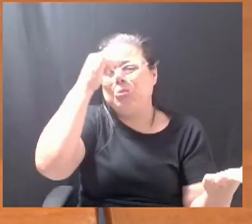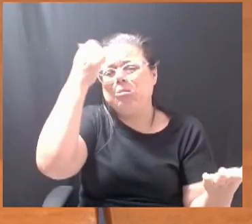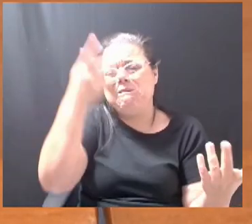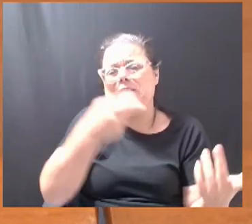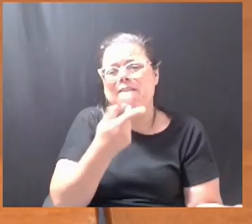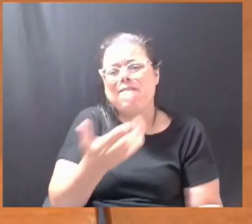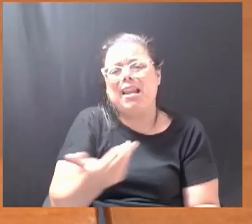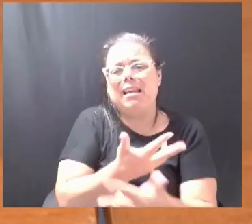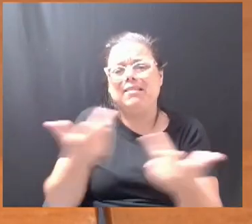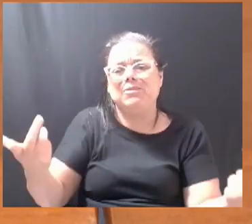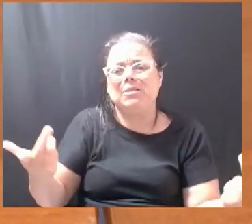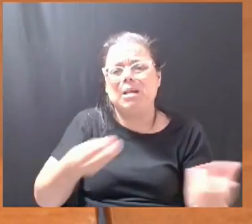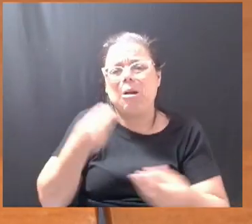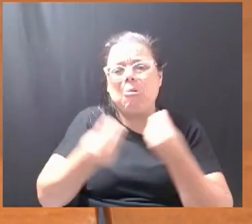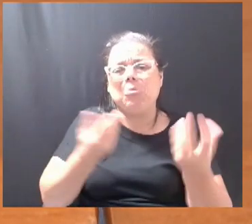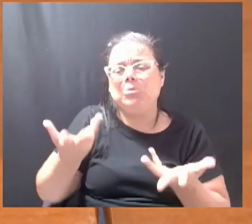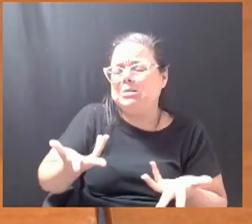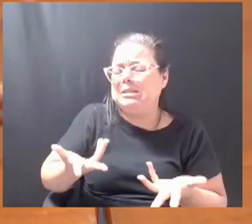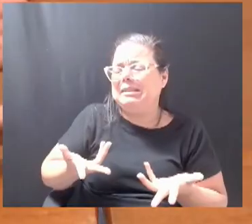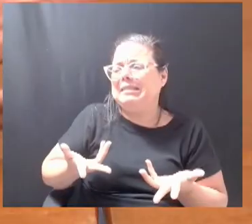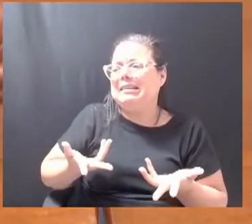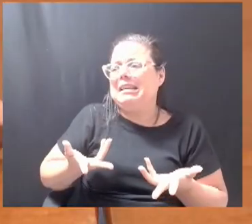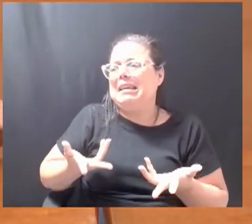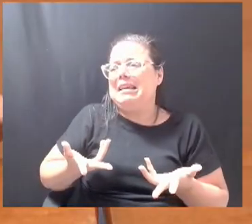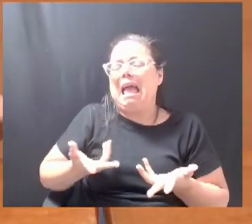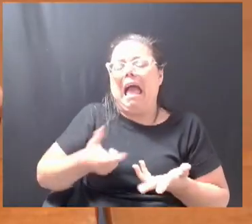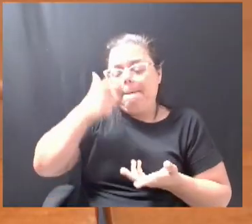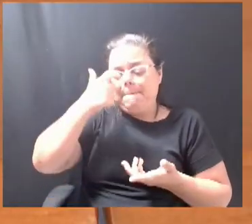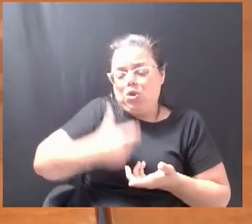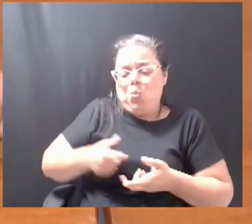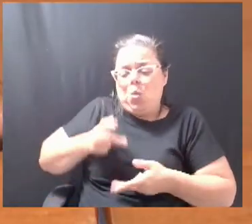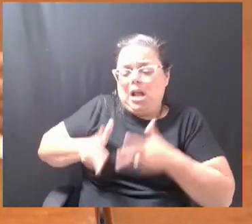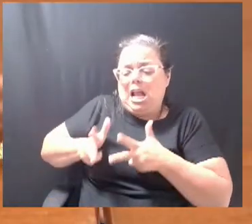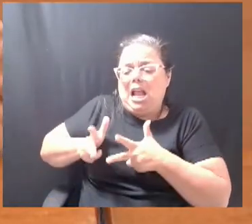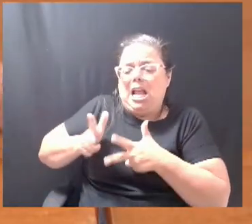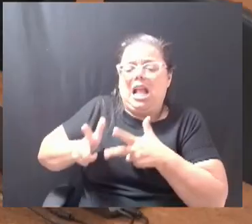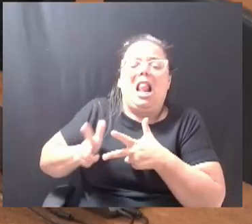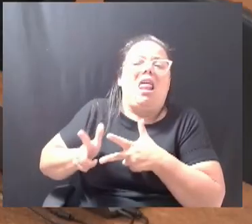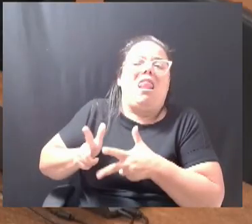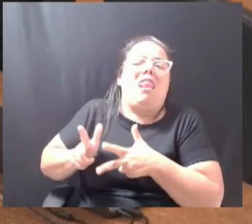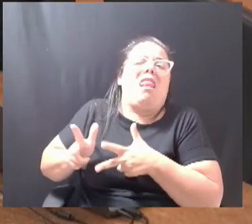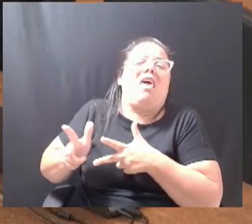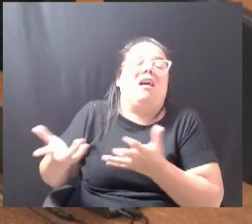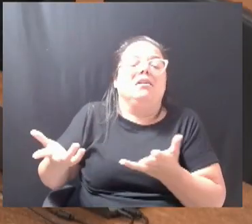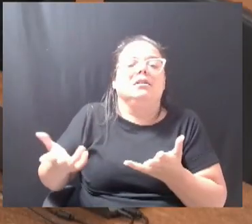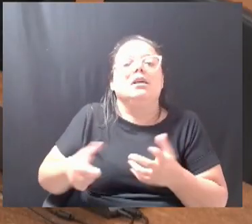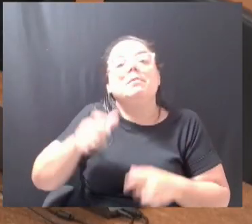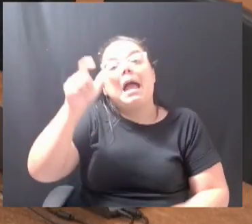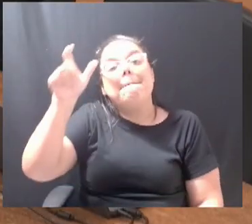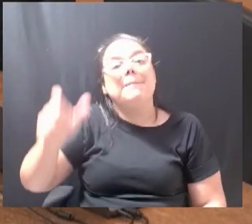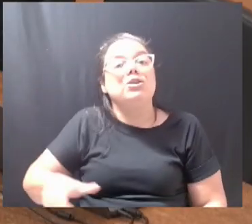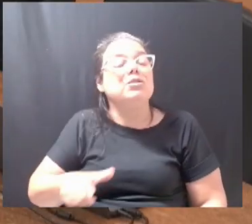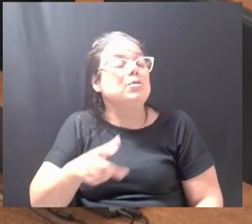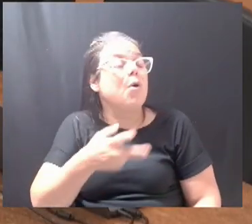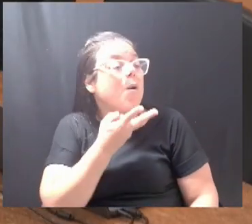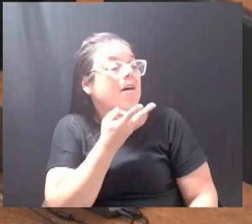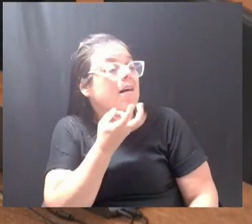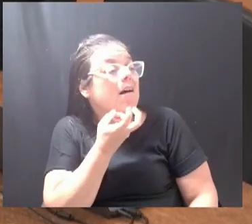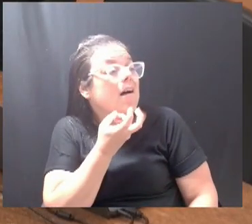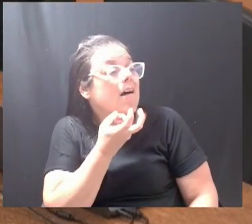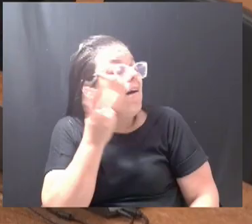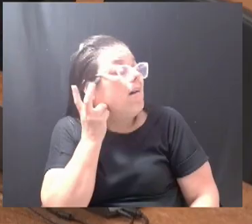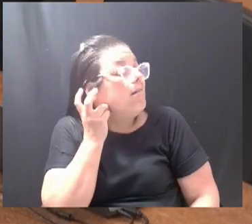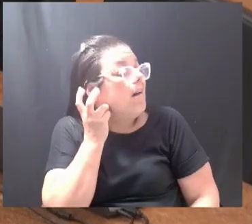não pensasse, não respirasse, entendeu? É porque a pessoa que está escutando alguém gaguejar, eu brinco que a pessoa